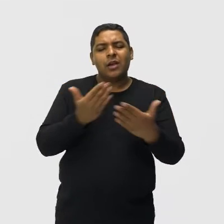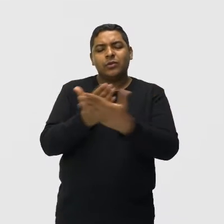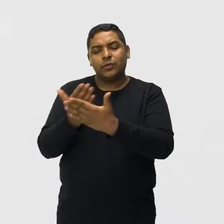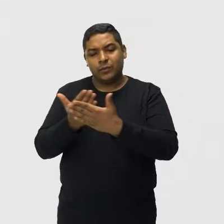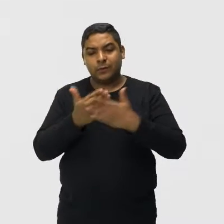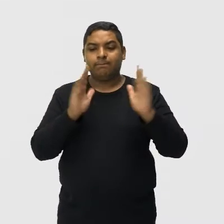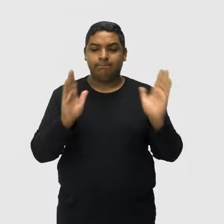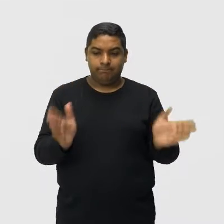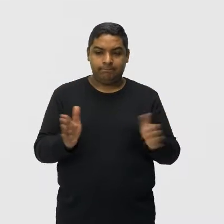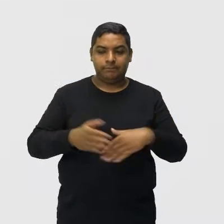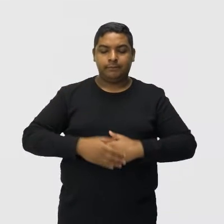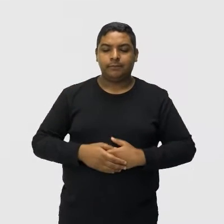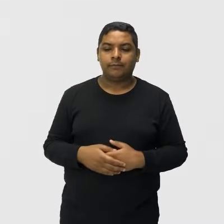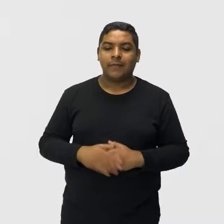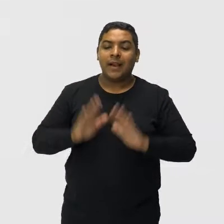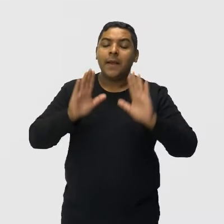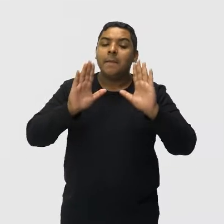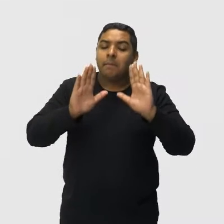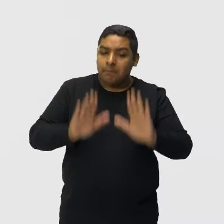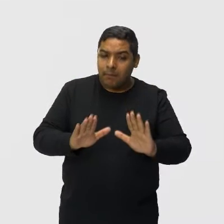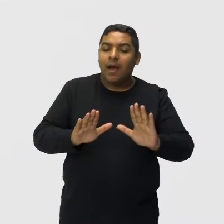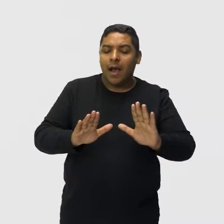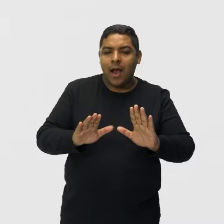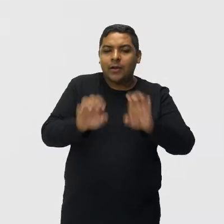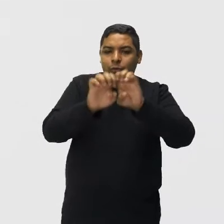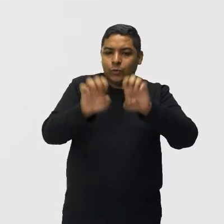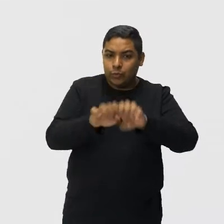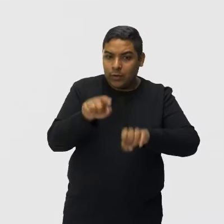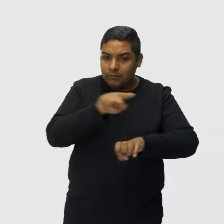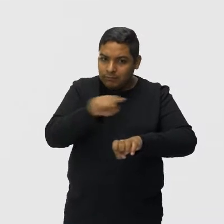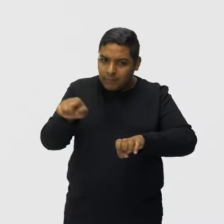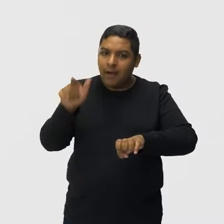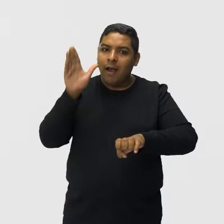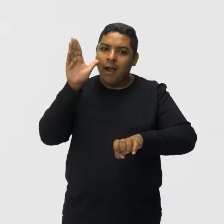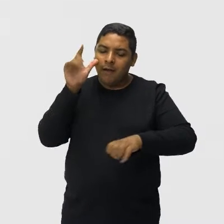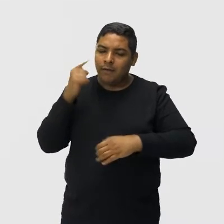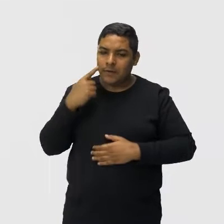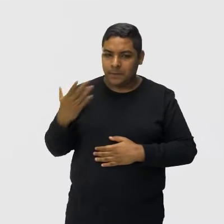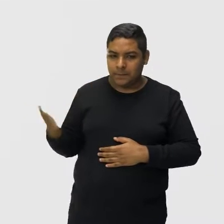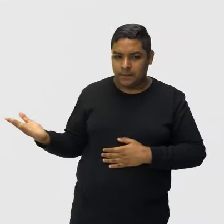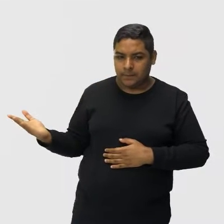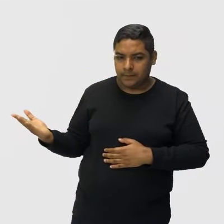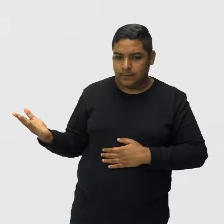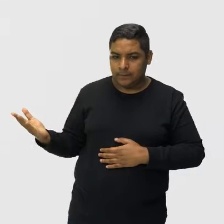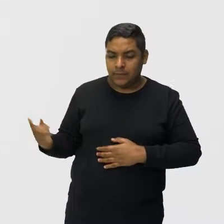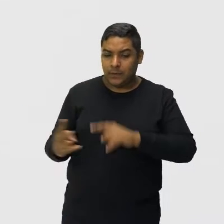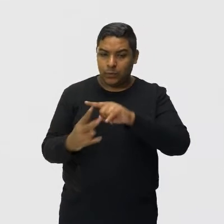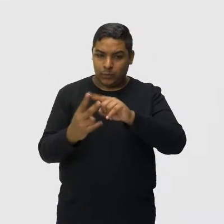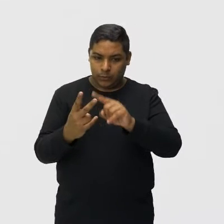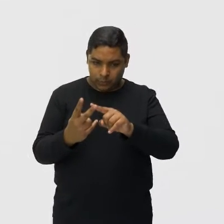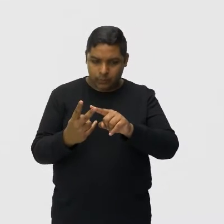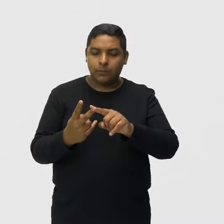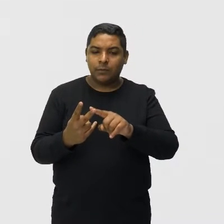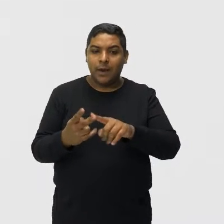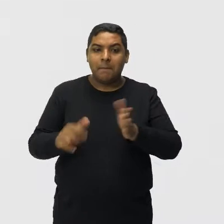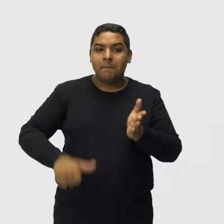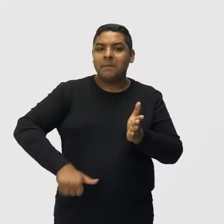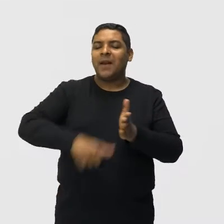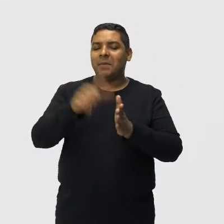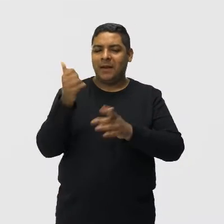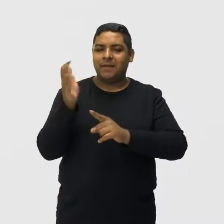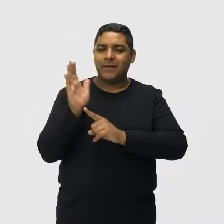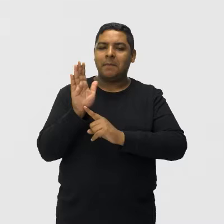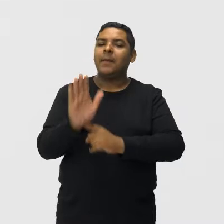algumas. Mas, com essa estrutura que você está vendo aí, né, essa dupla ligação com o oxigênio é a primeira vez que eu